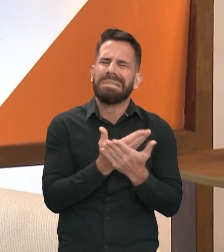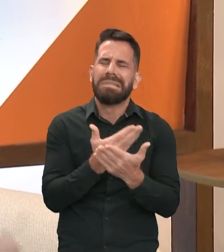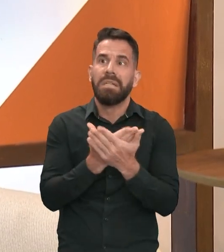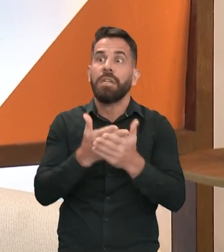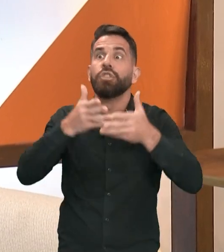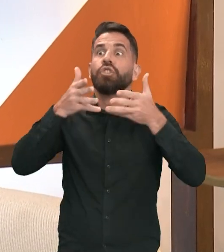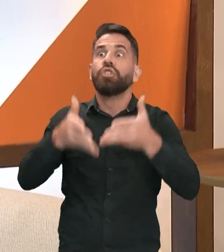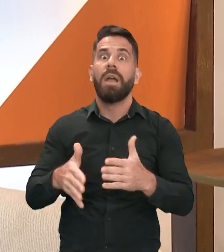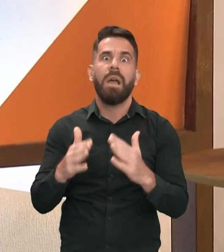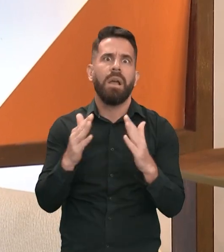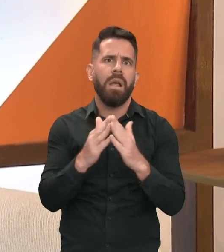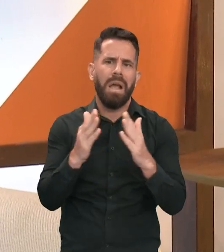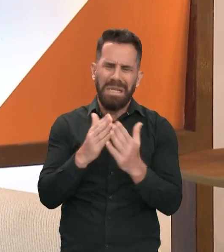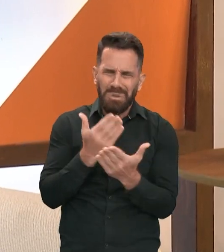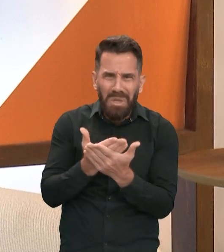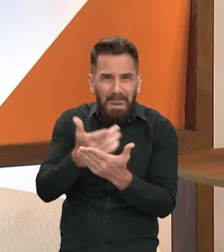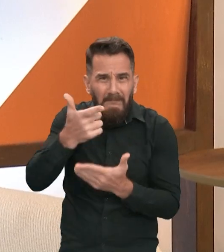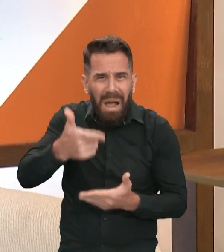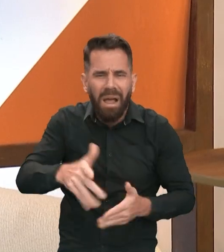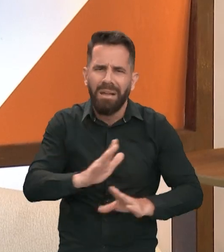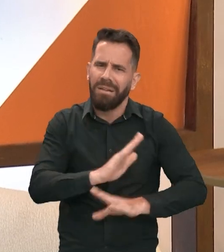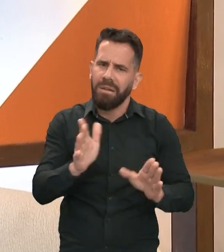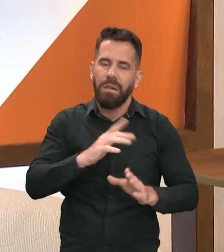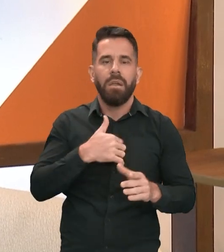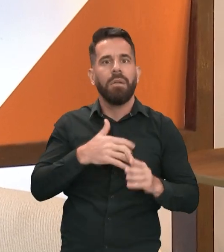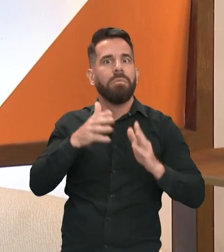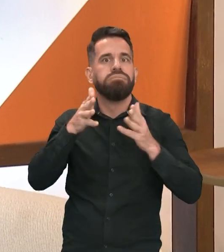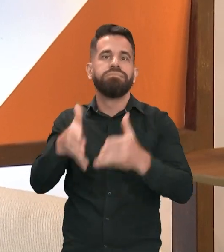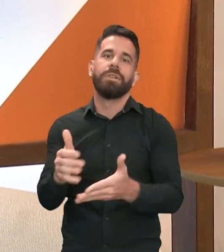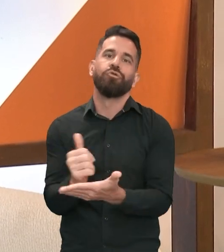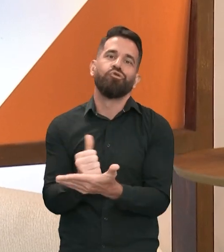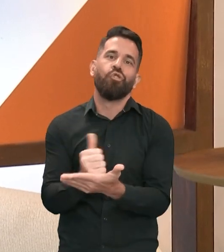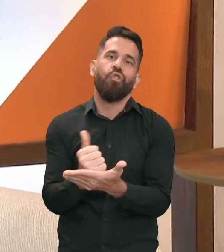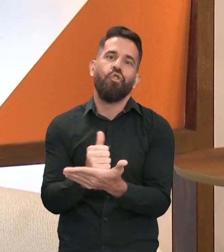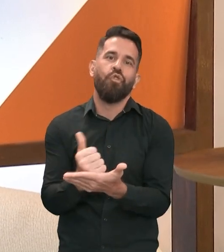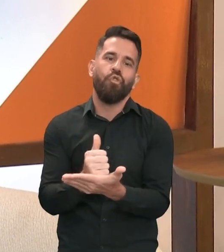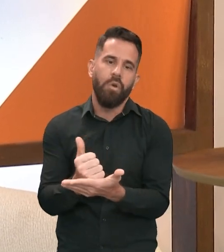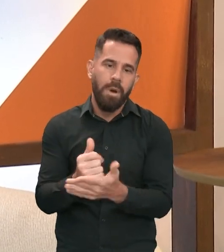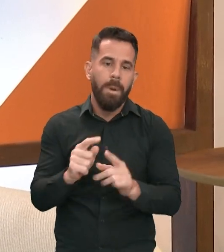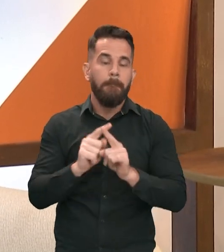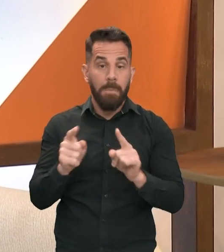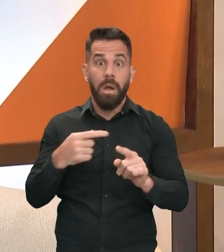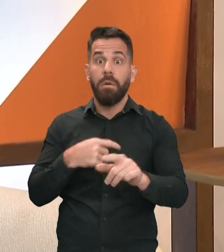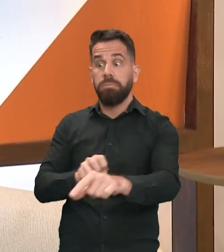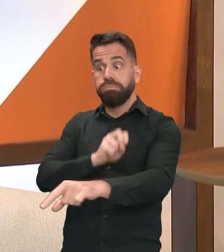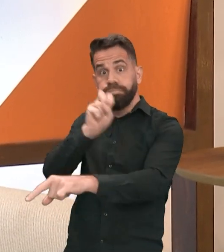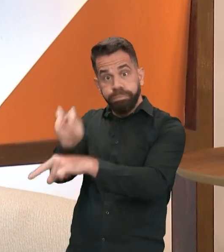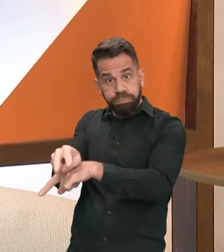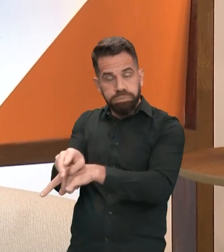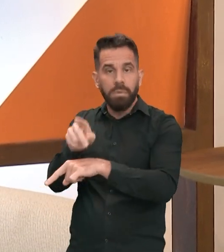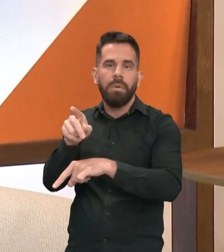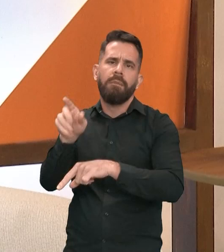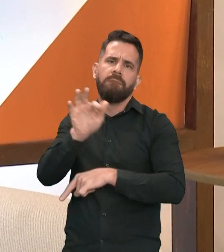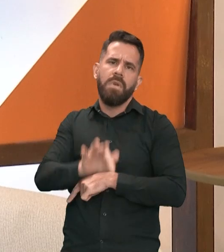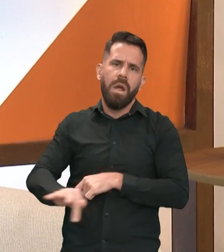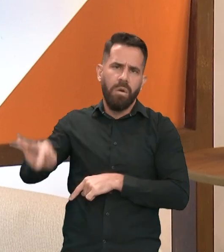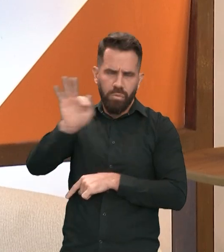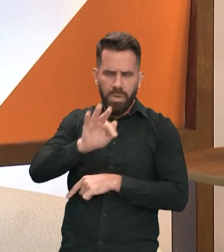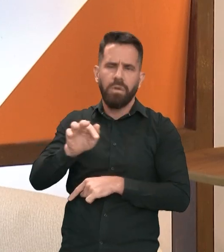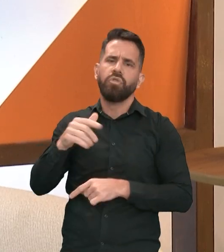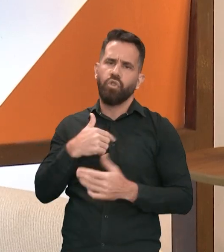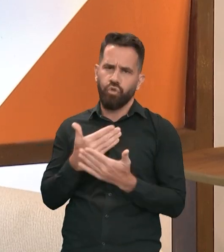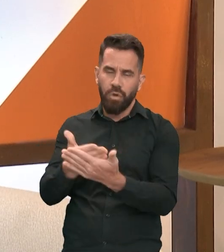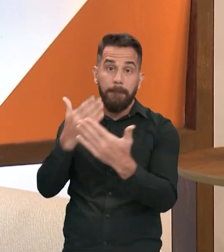tinha dado, e eu ficava jogando. Mas aí, quando eu entrei na faculdade, eu fiz psicologia pela UFG,